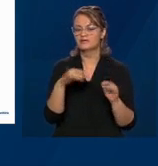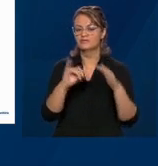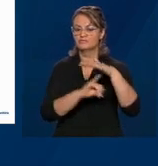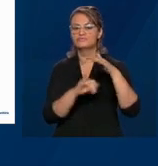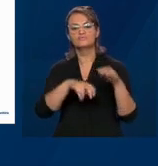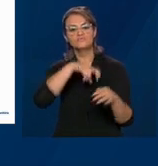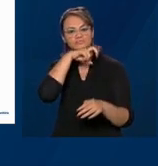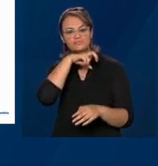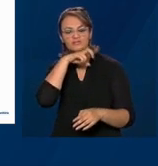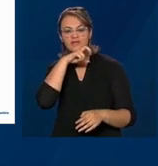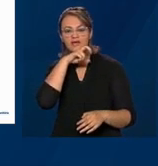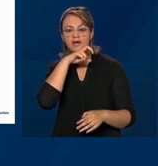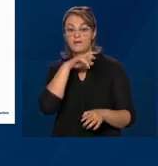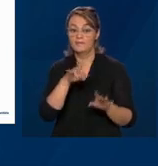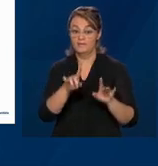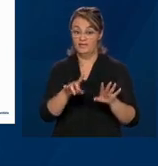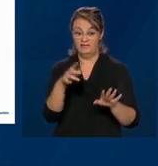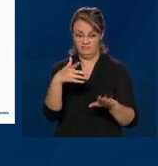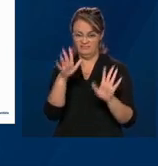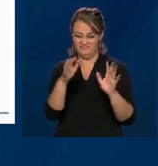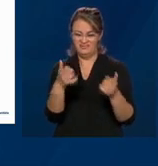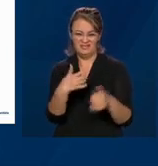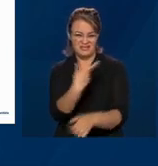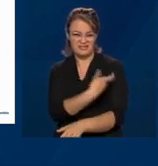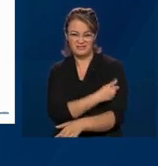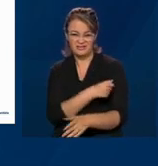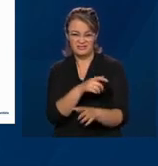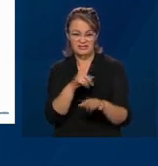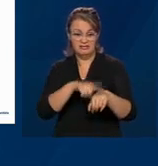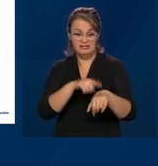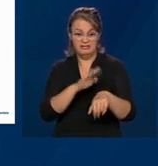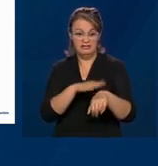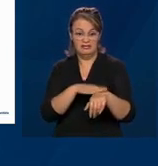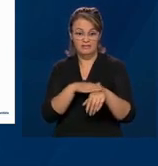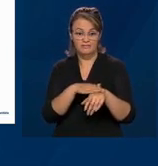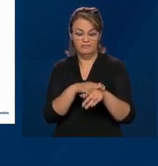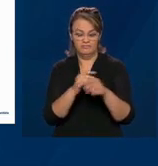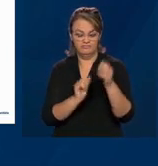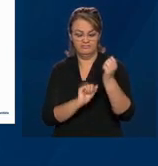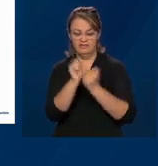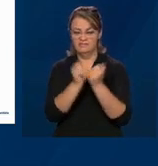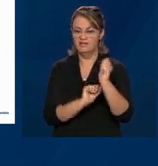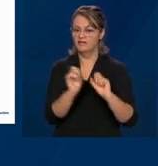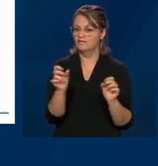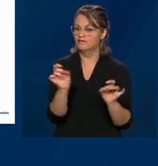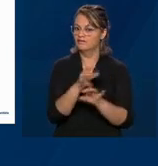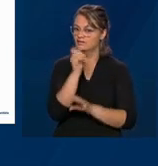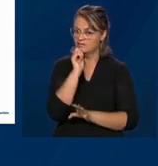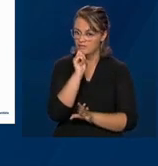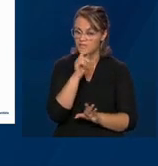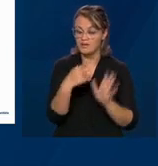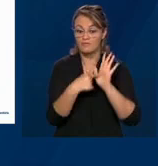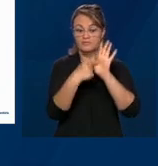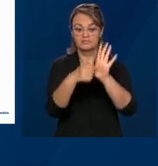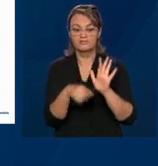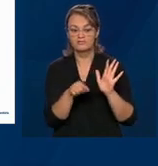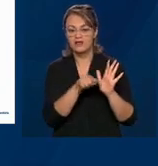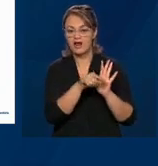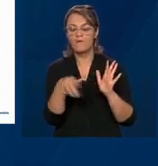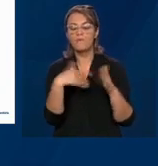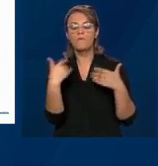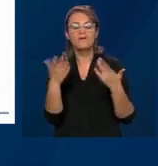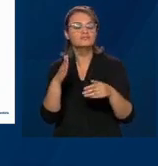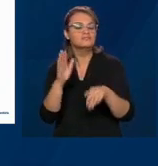já que ainda não teve, essas vacinas não têm tempo suficiente de produção para mostrar quanto